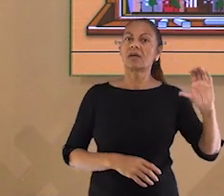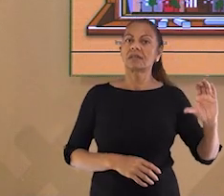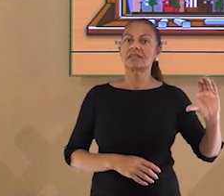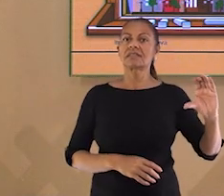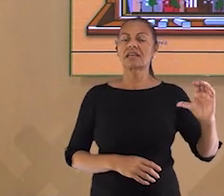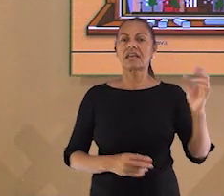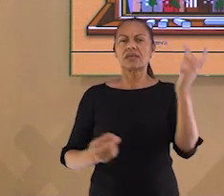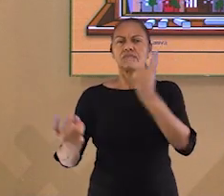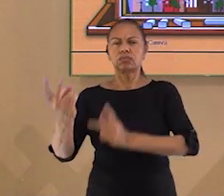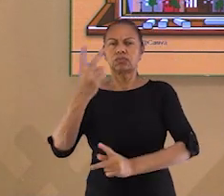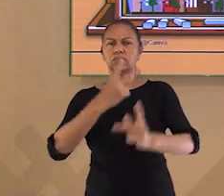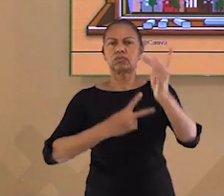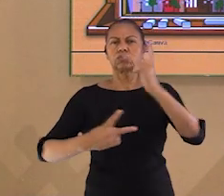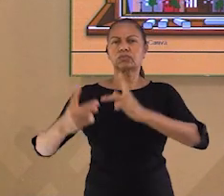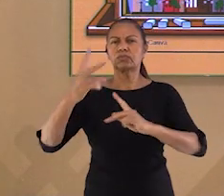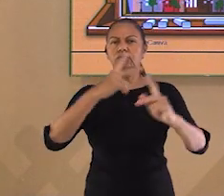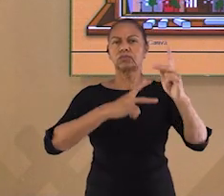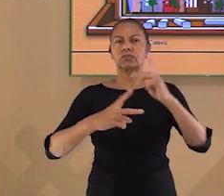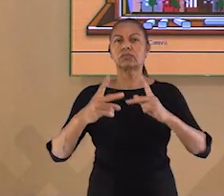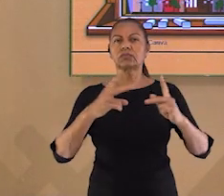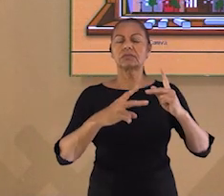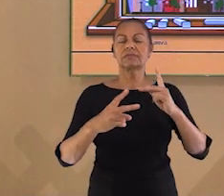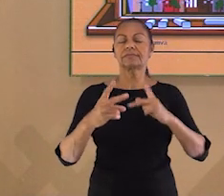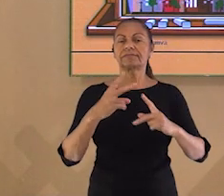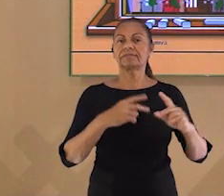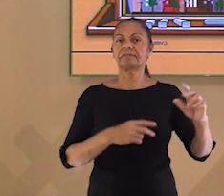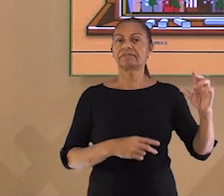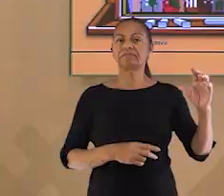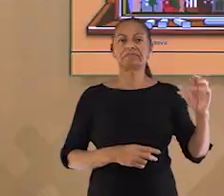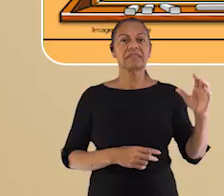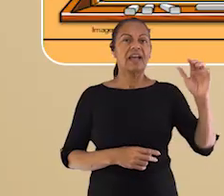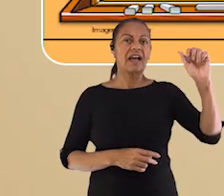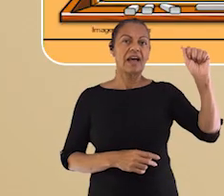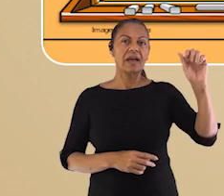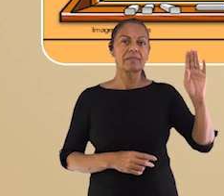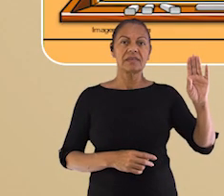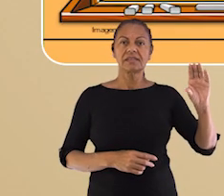fortes ventanias. Eu vou te dar um tempo para você pensar.